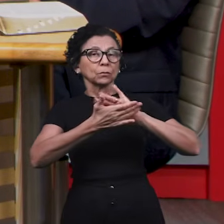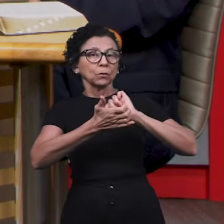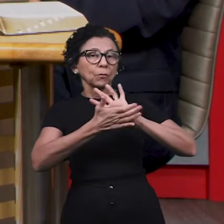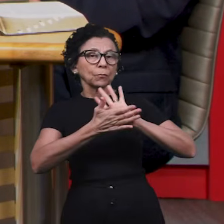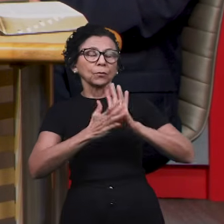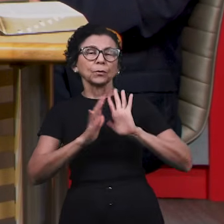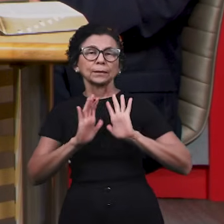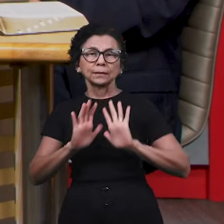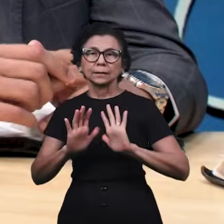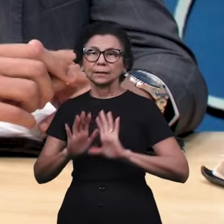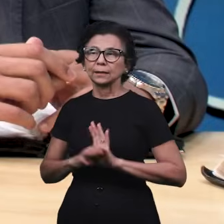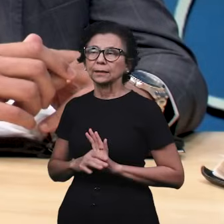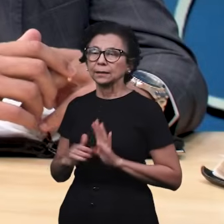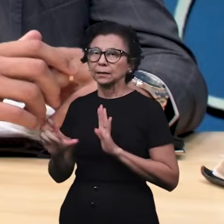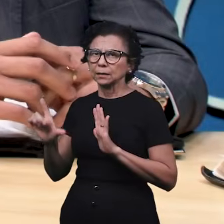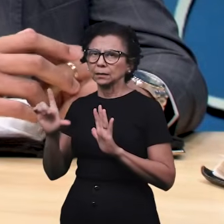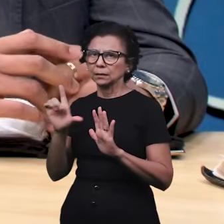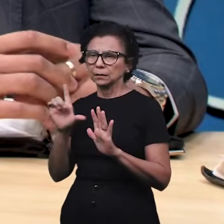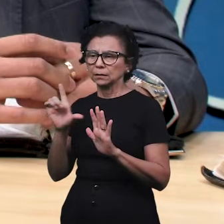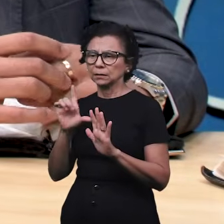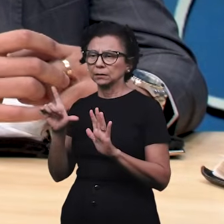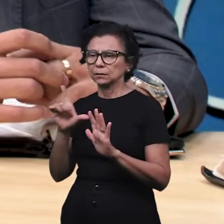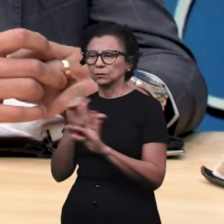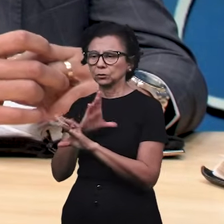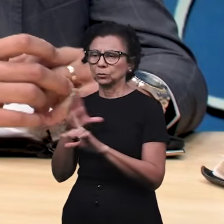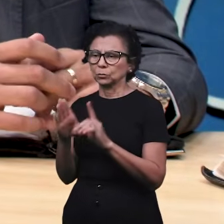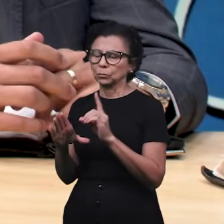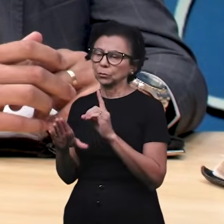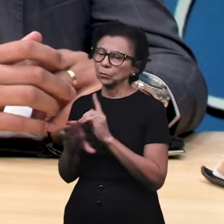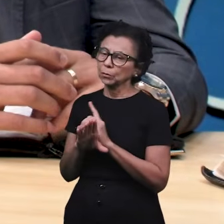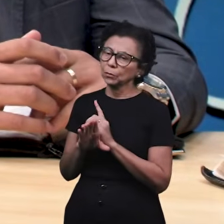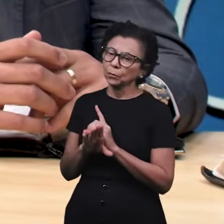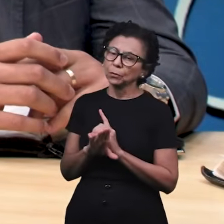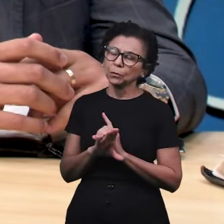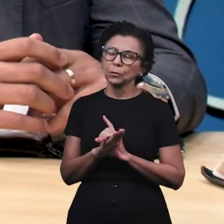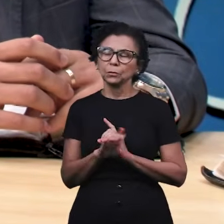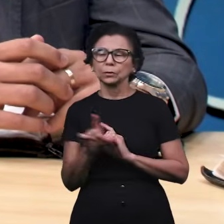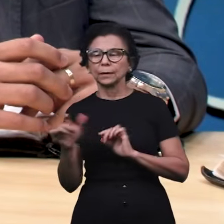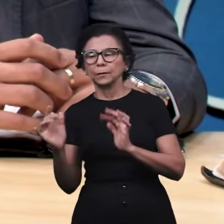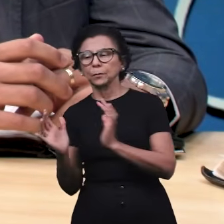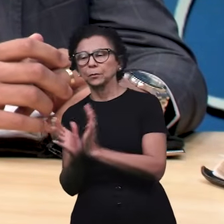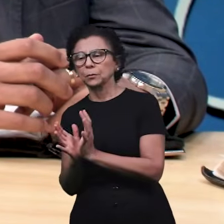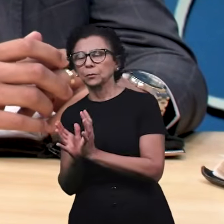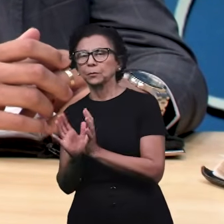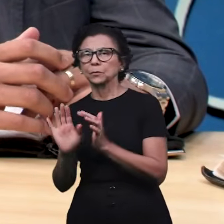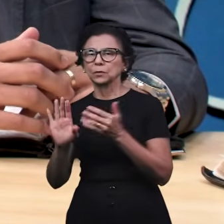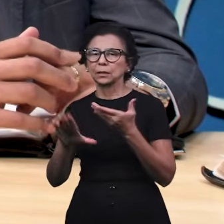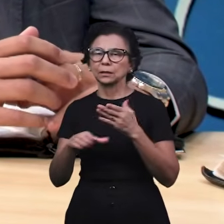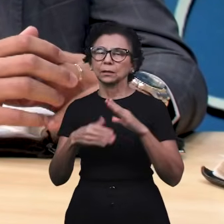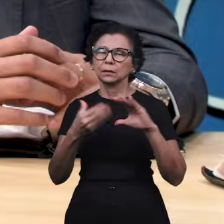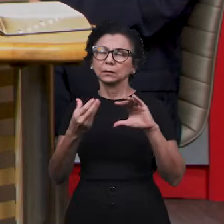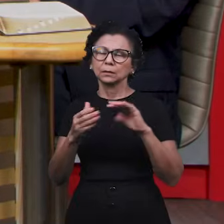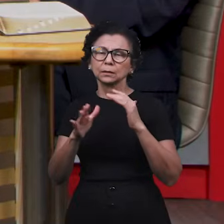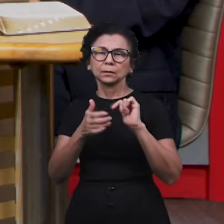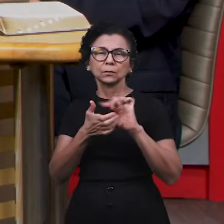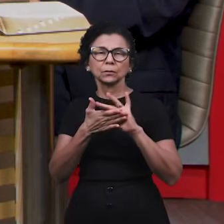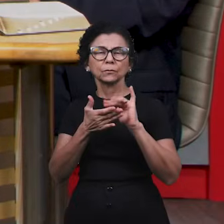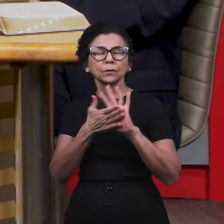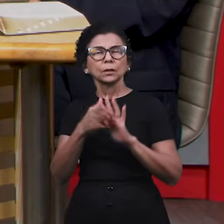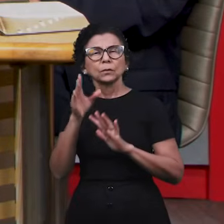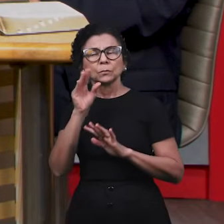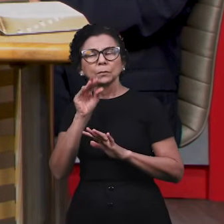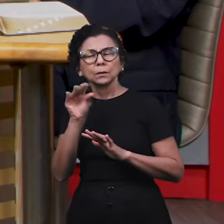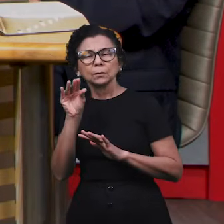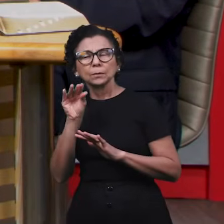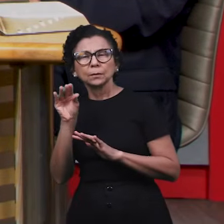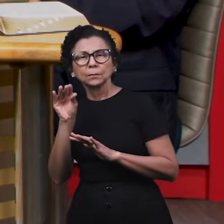né? Quando está com louvor solene, ele já vem trazendo a comunhão para o culto. Isso é muito bom, se a